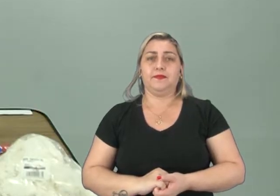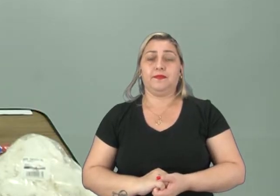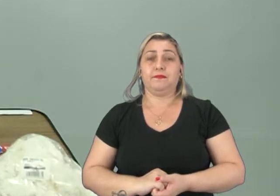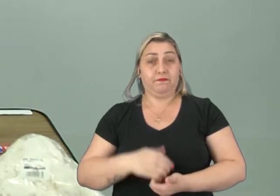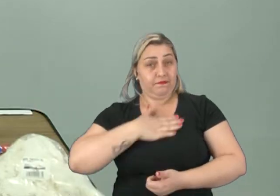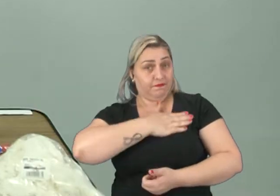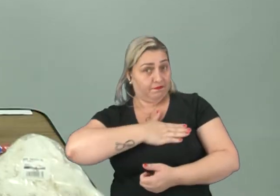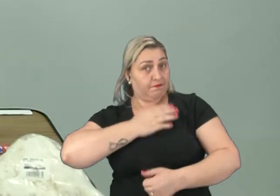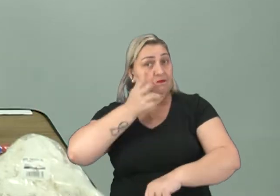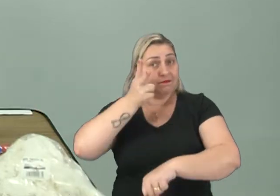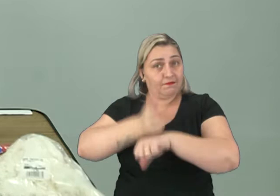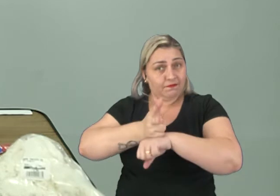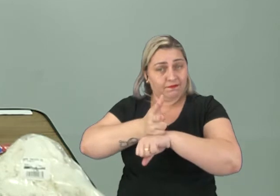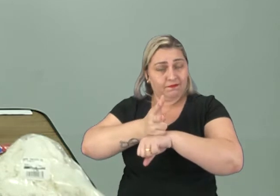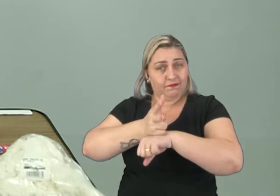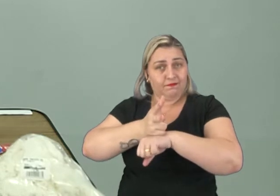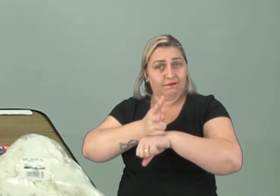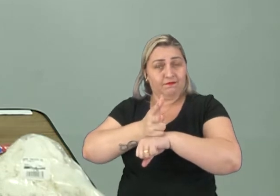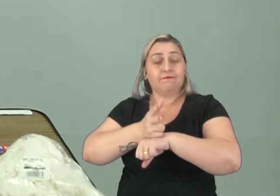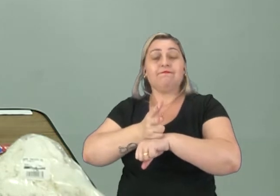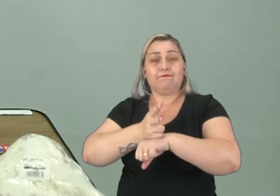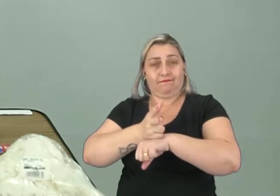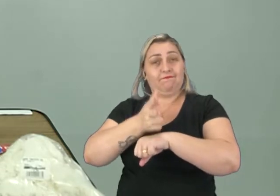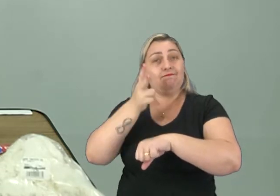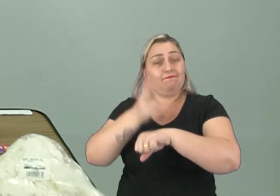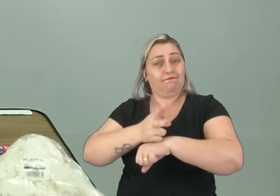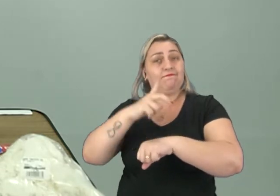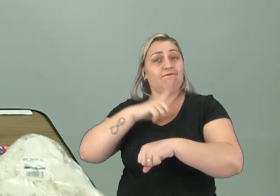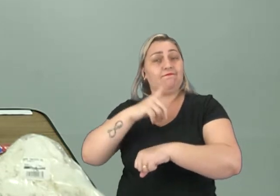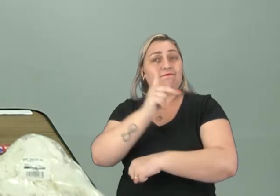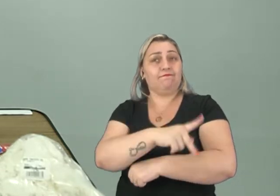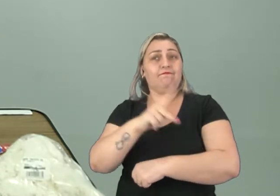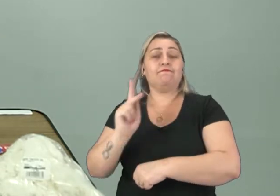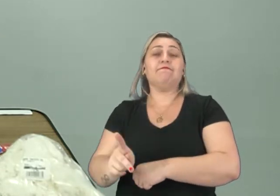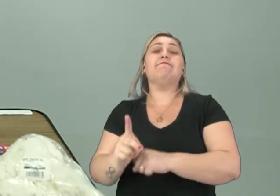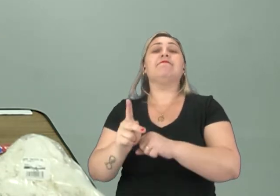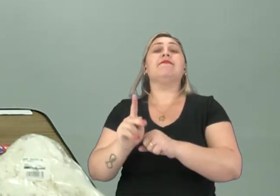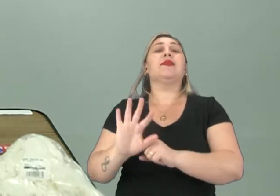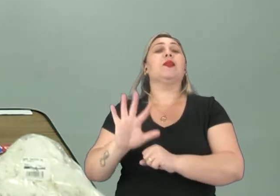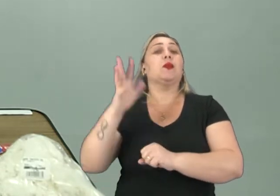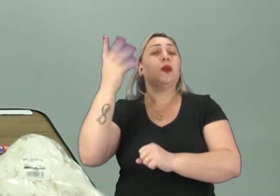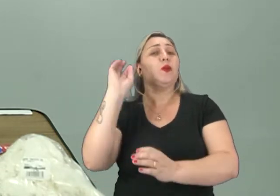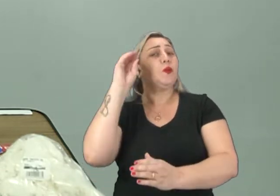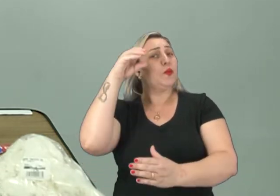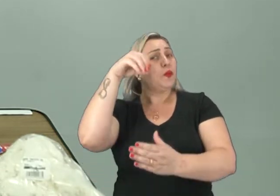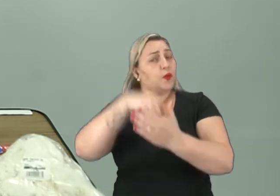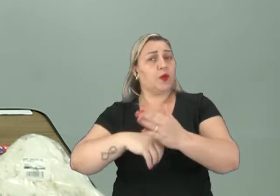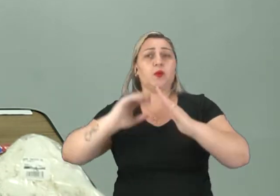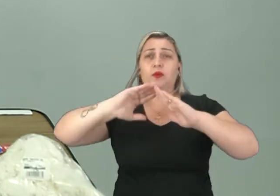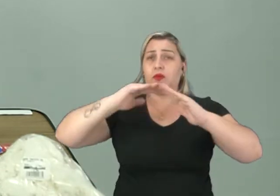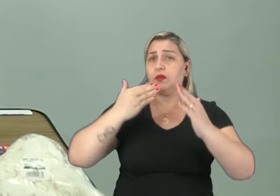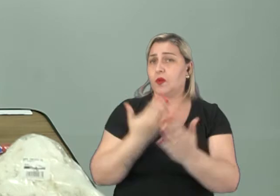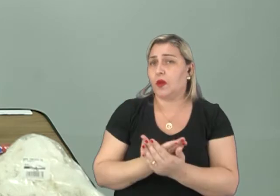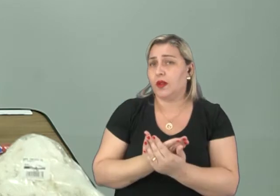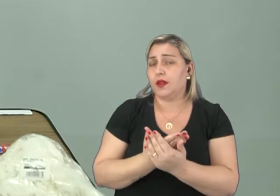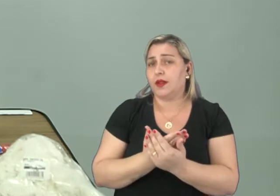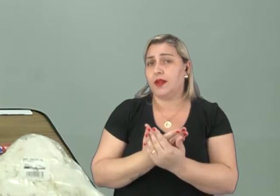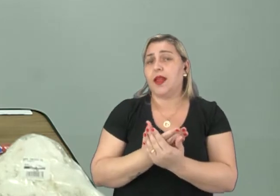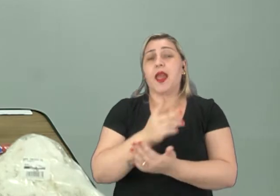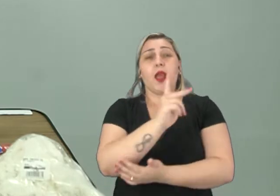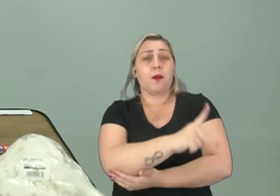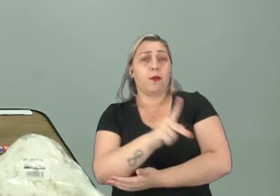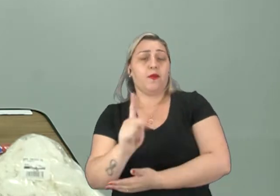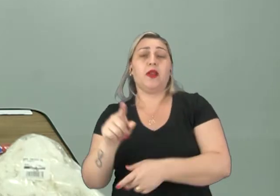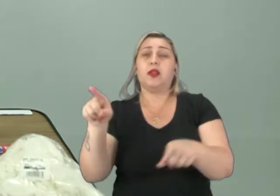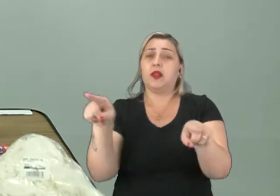E aí, gostaram do vídeo? Nesse vídeo, a professora, ele acontece todo dentro de uma escola, né? E a